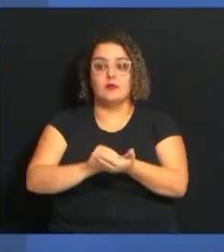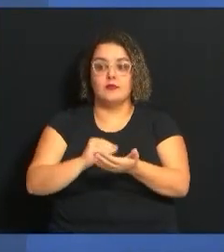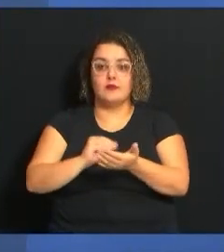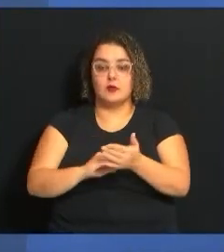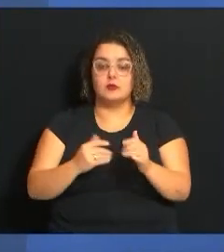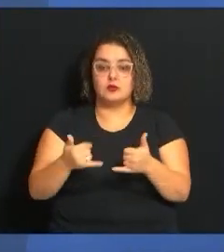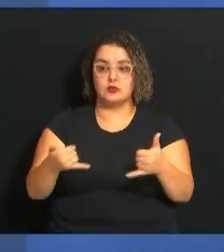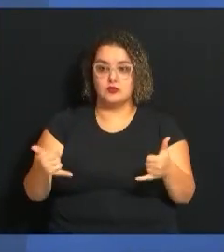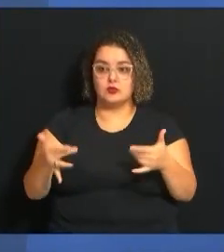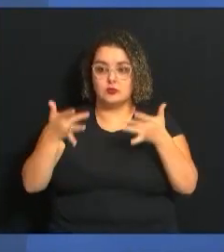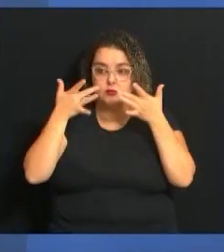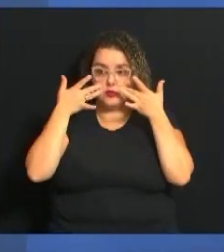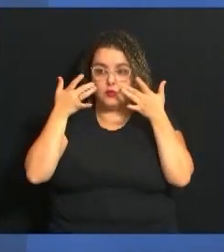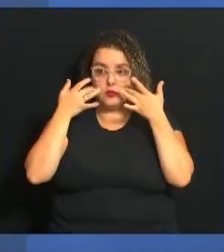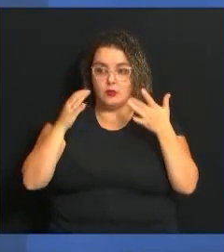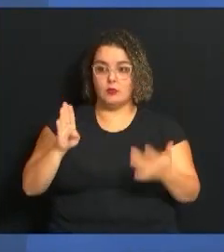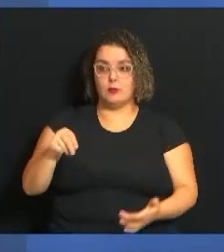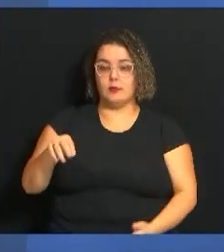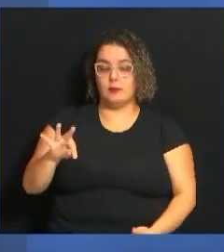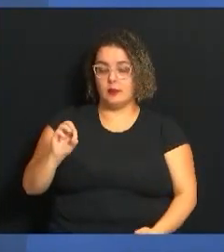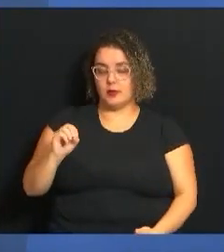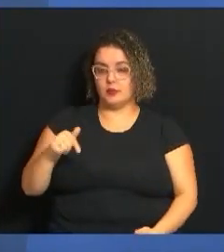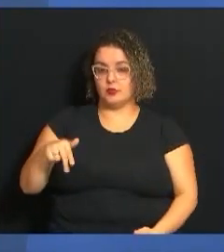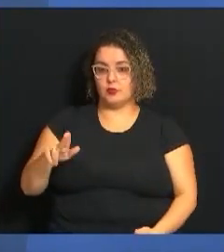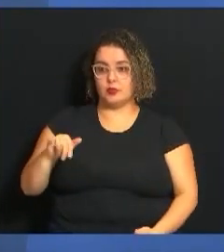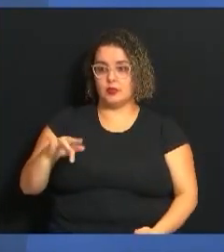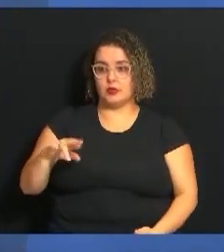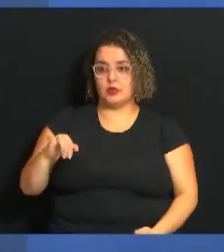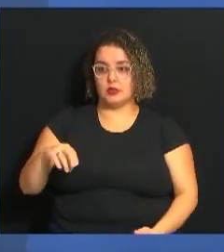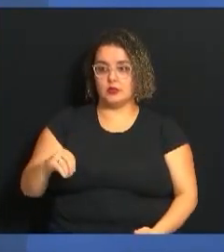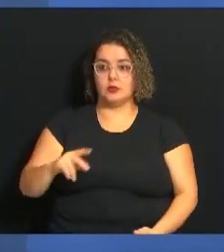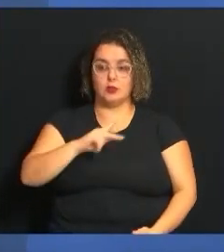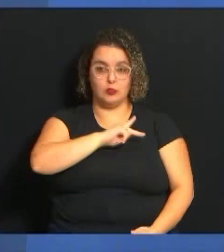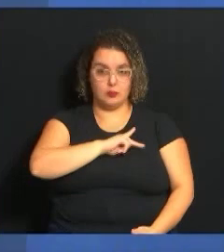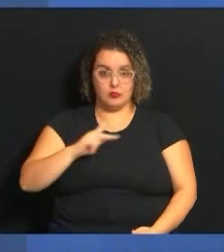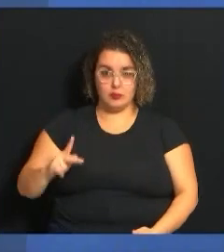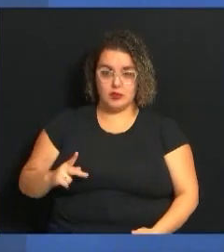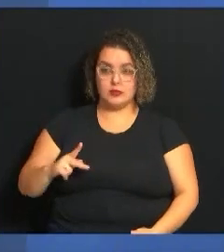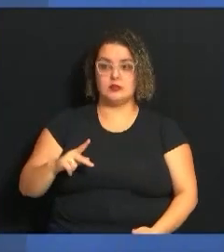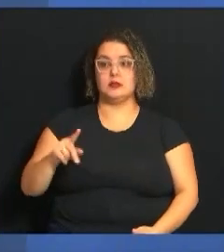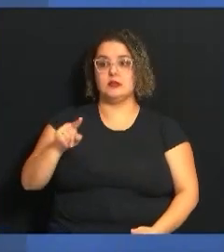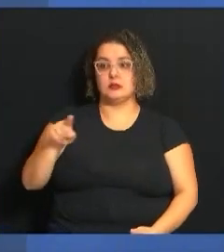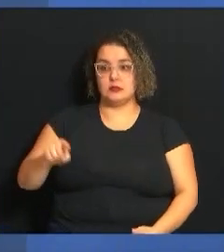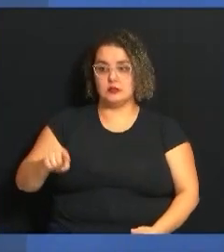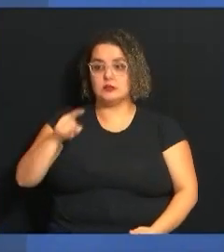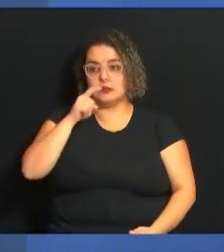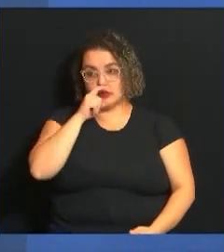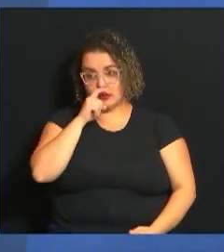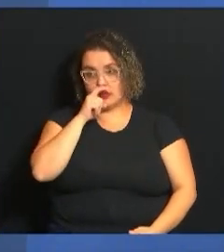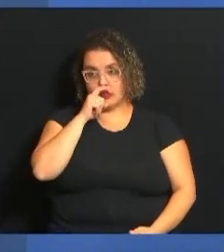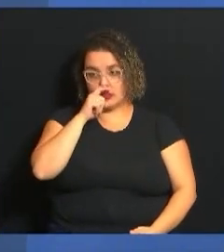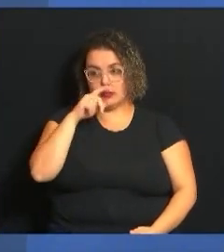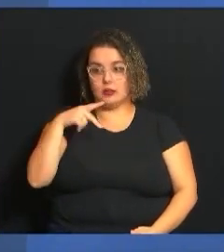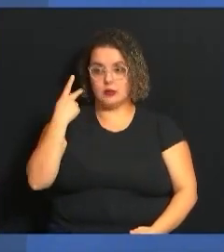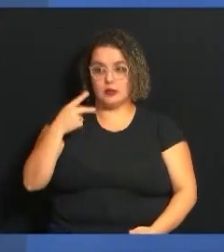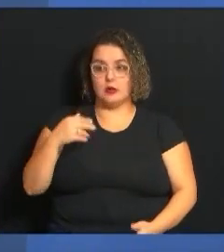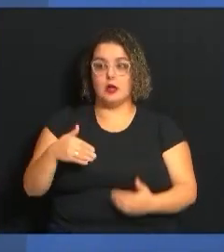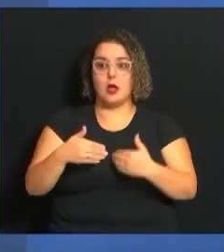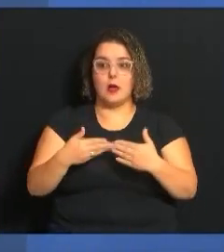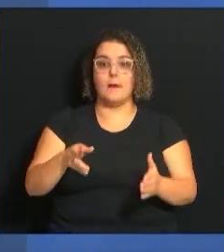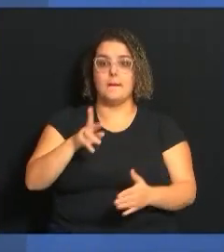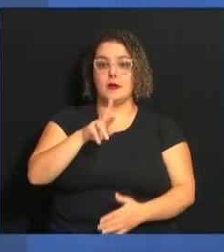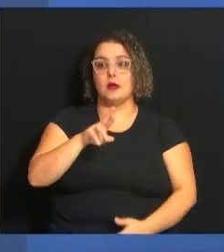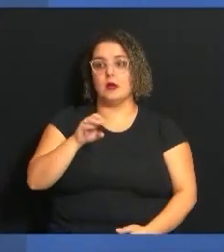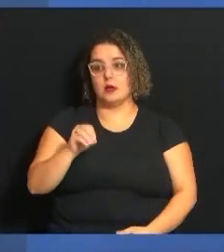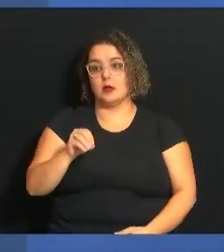no Teatro Bento Quirino. O presidente da casa, o vereador Zé Carlos, ele abriu a RO, mas